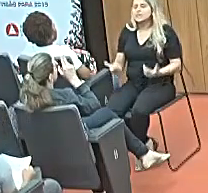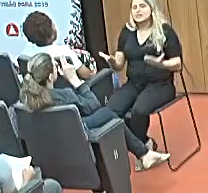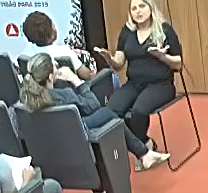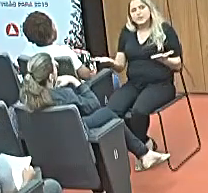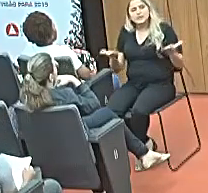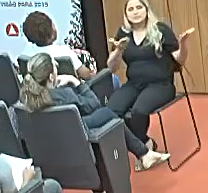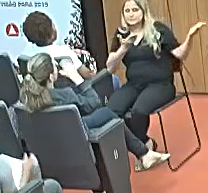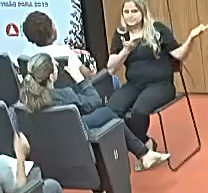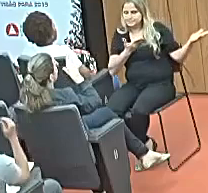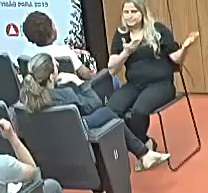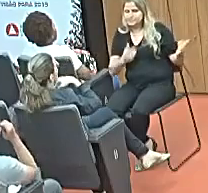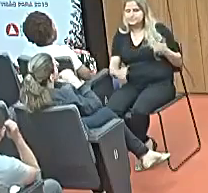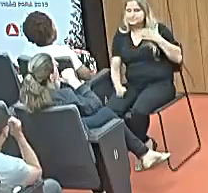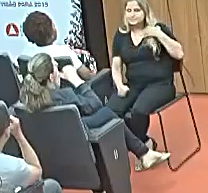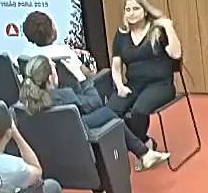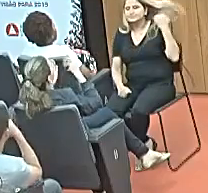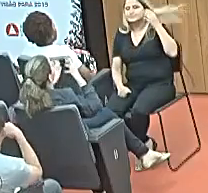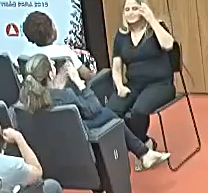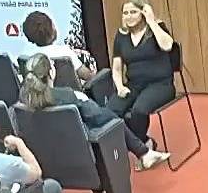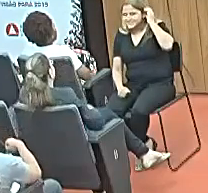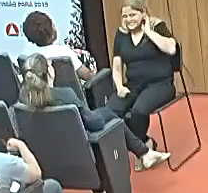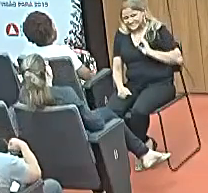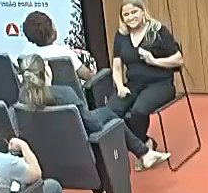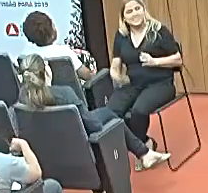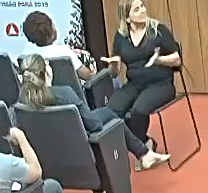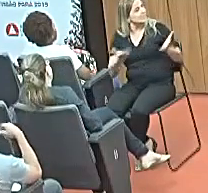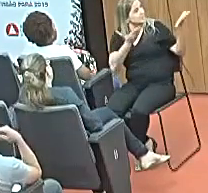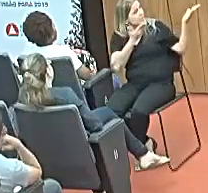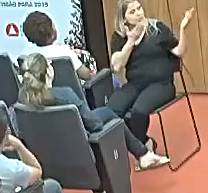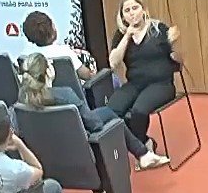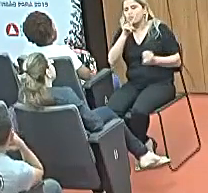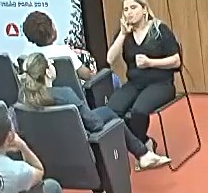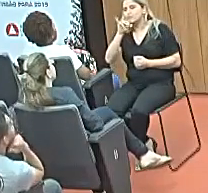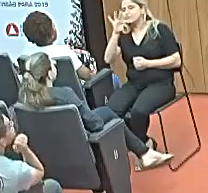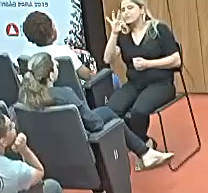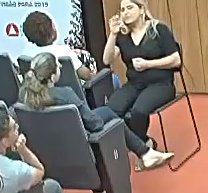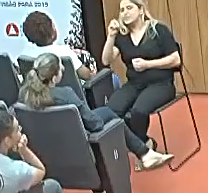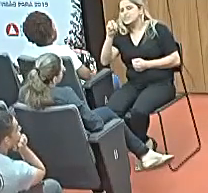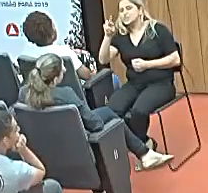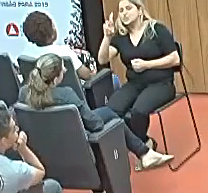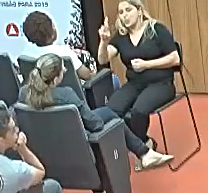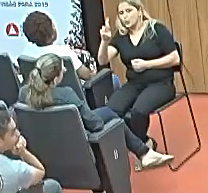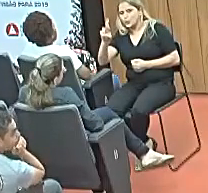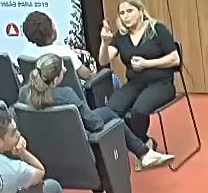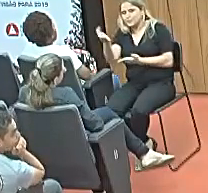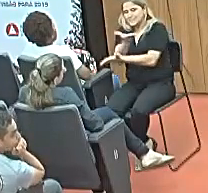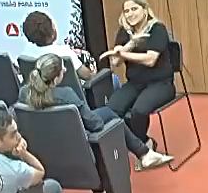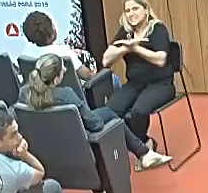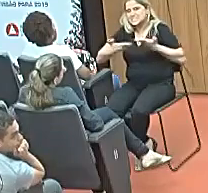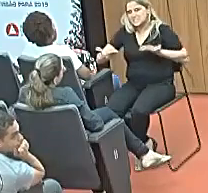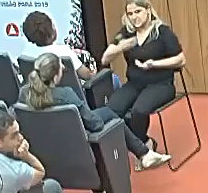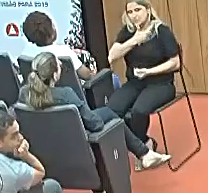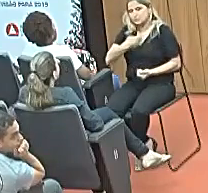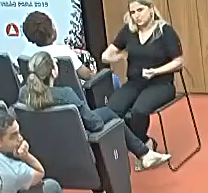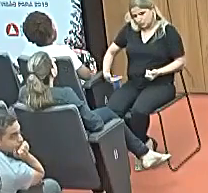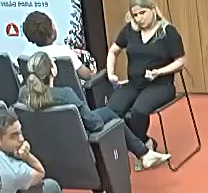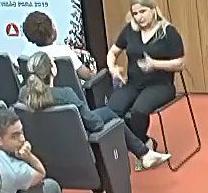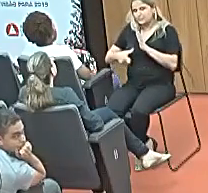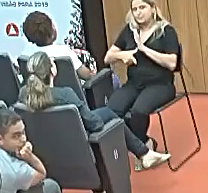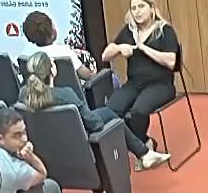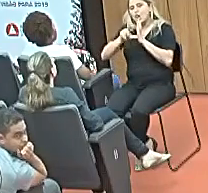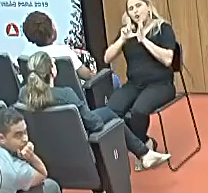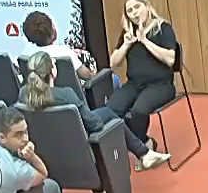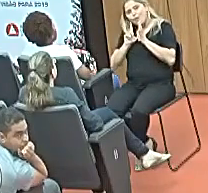nosso victor nec é da comissão de transição é é ontem fiz um elogio à